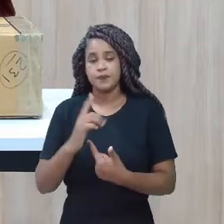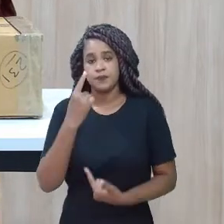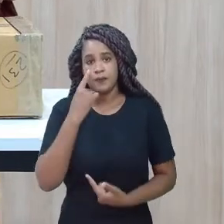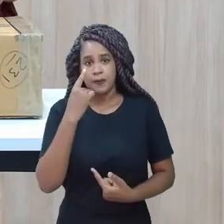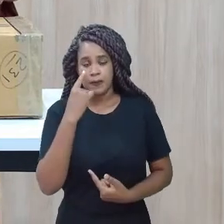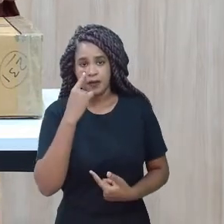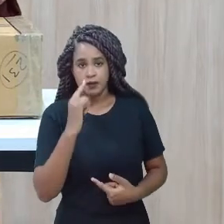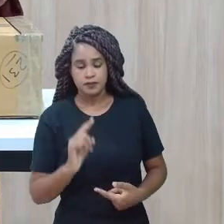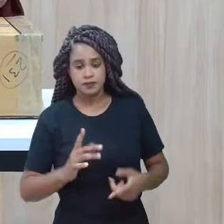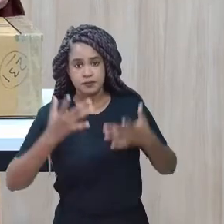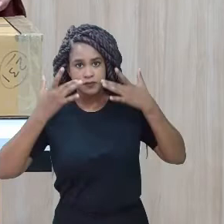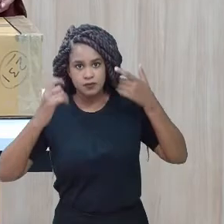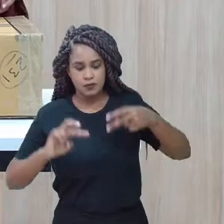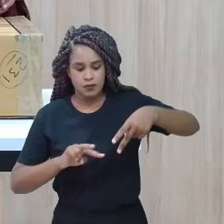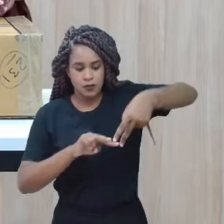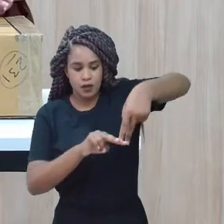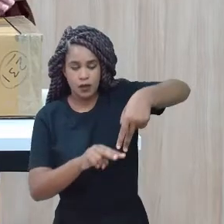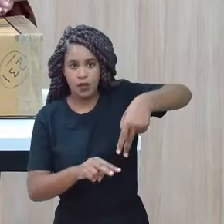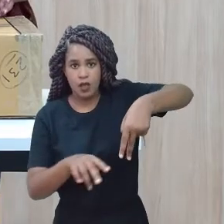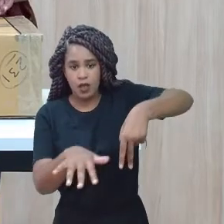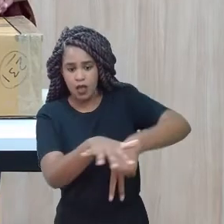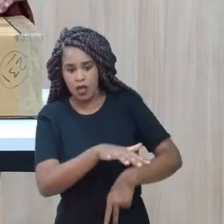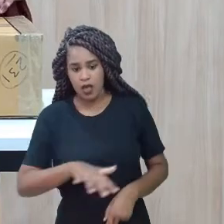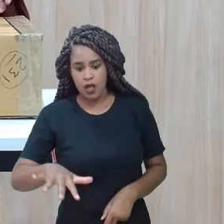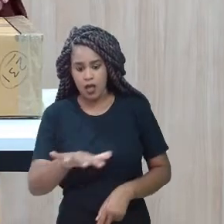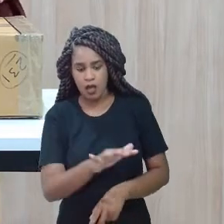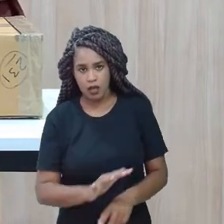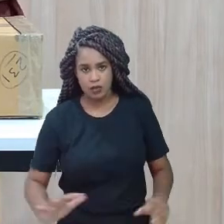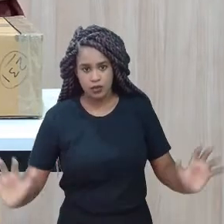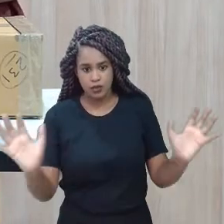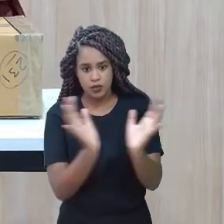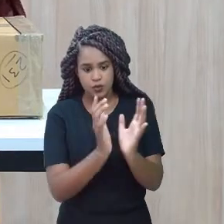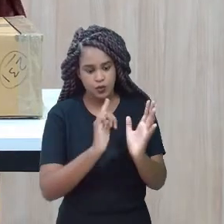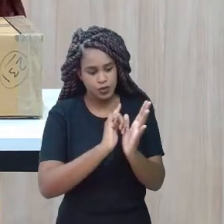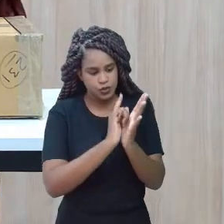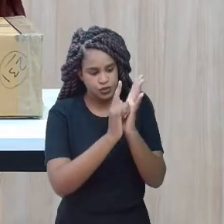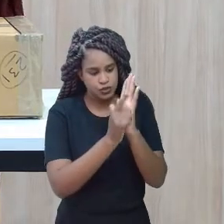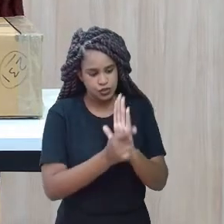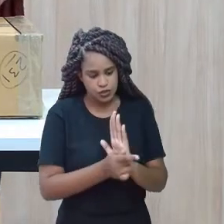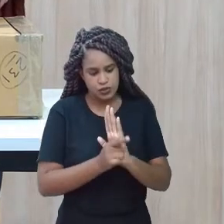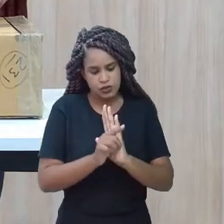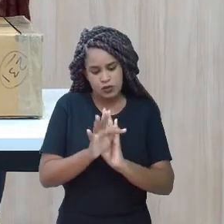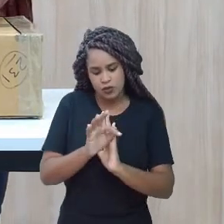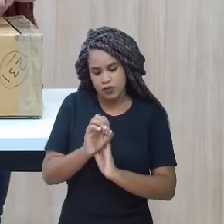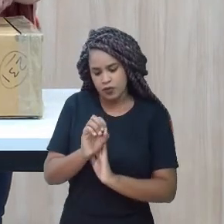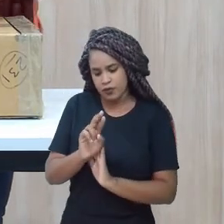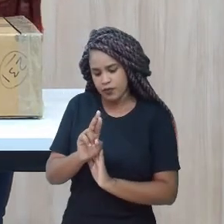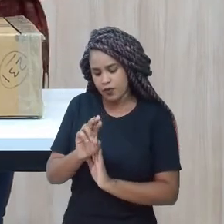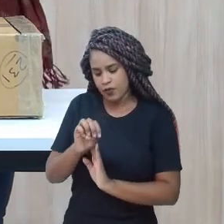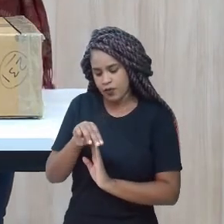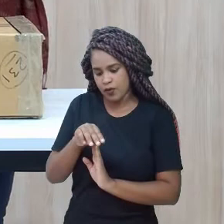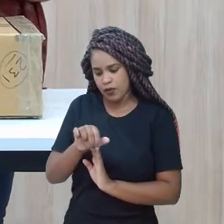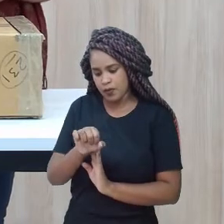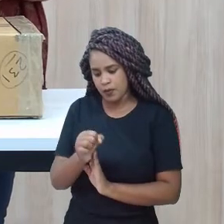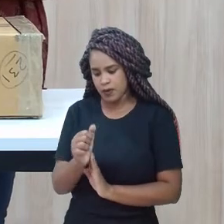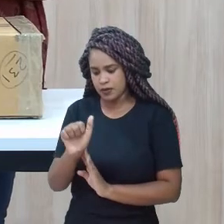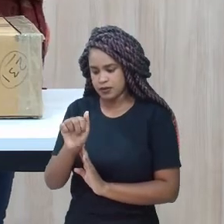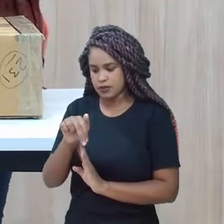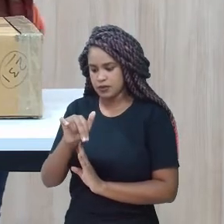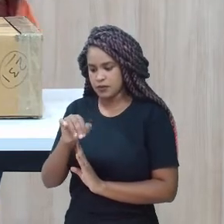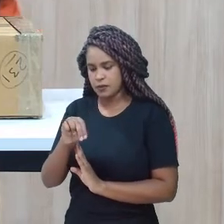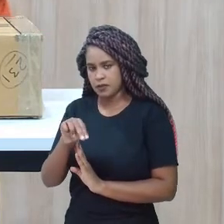faz parte de um gênero chamado teatro de formas